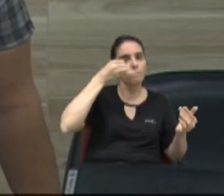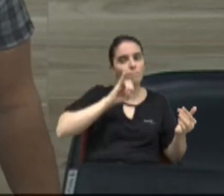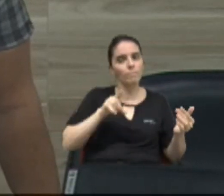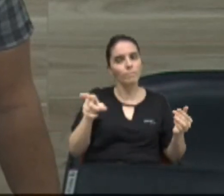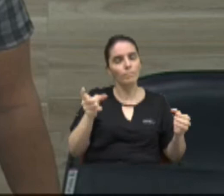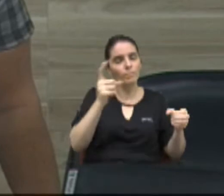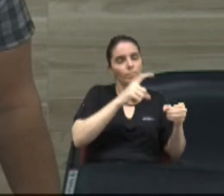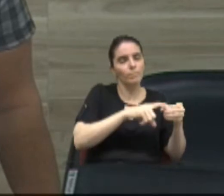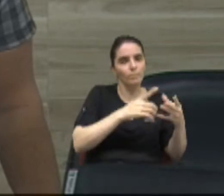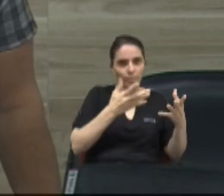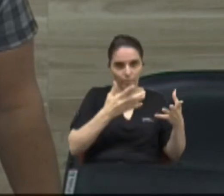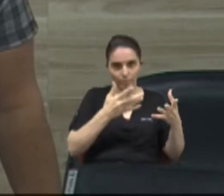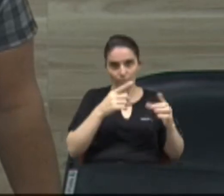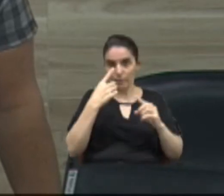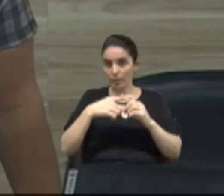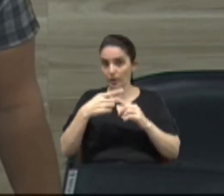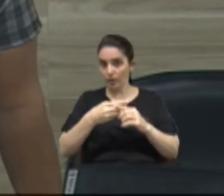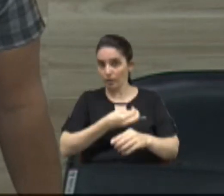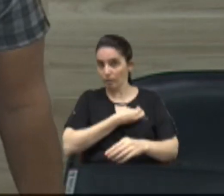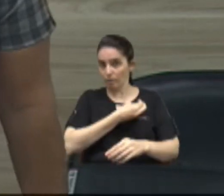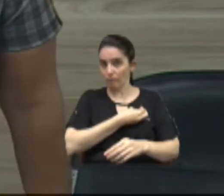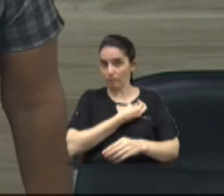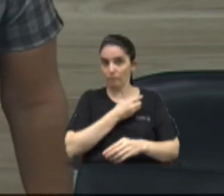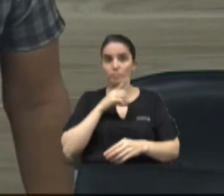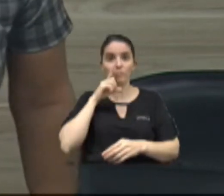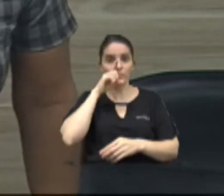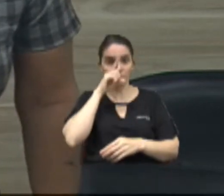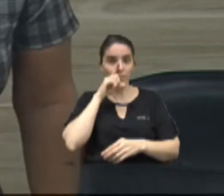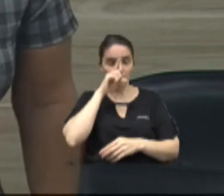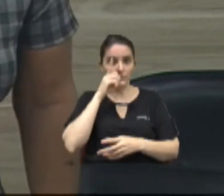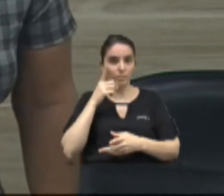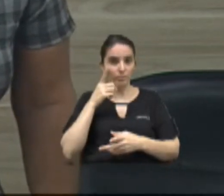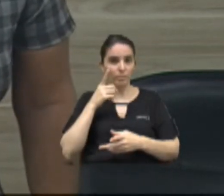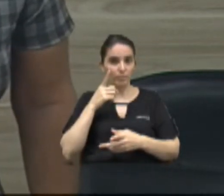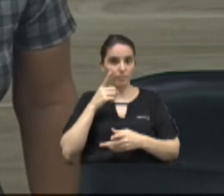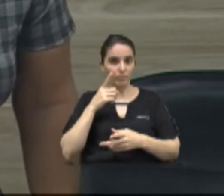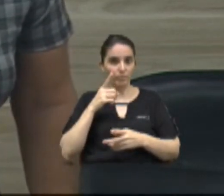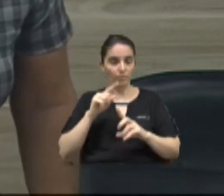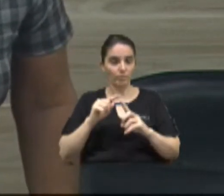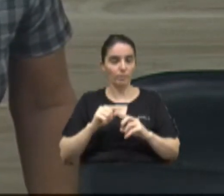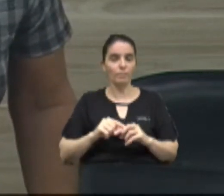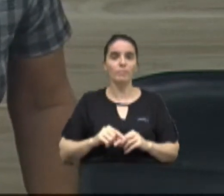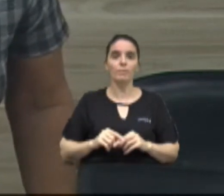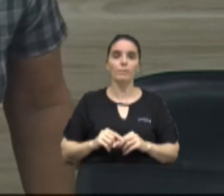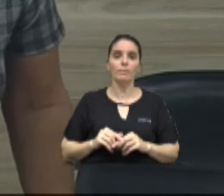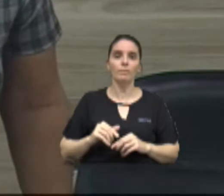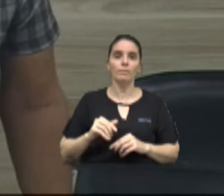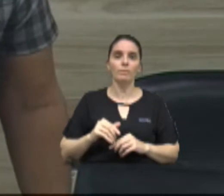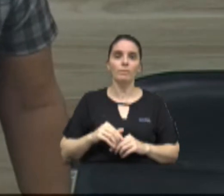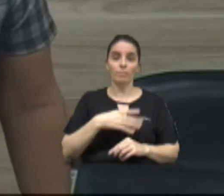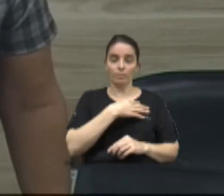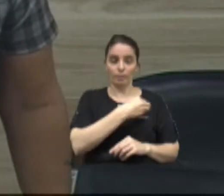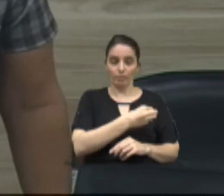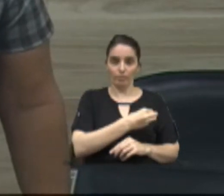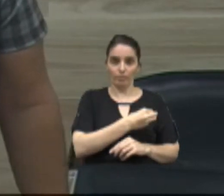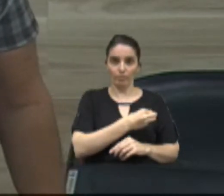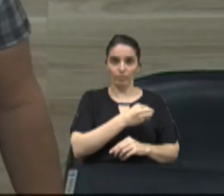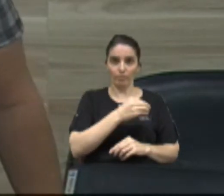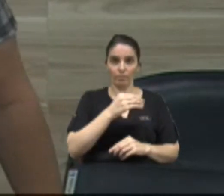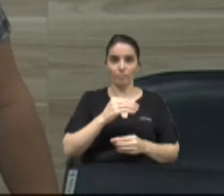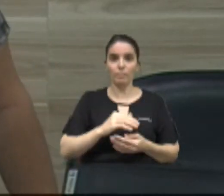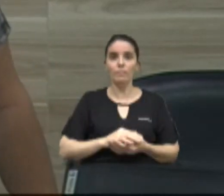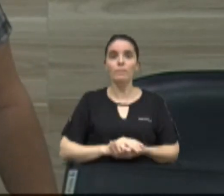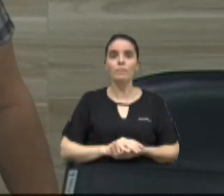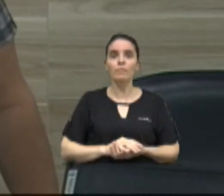Quando a gente põe a vida da gente em risco, não é uma coisa, mas quando a gente põe o futuro dos nossos filhos em risco, precisa